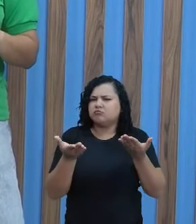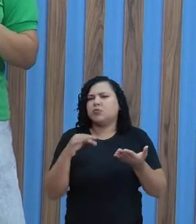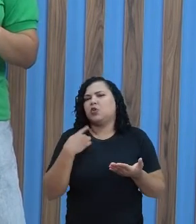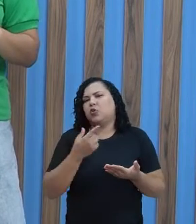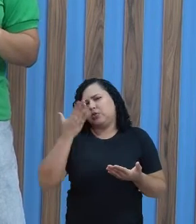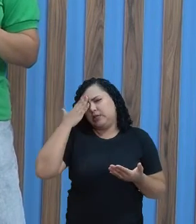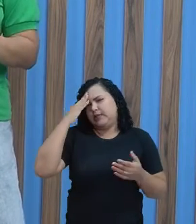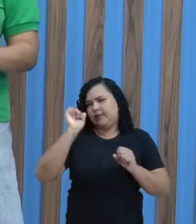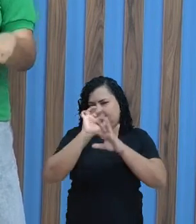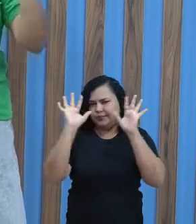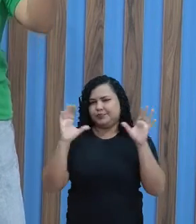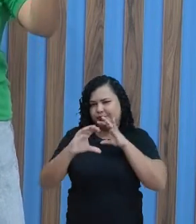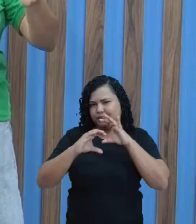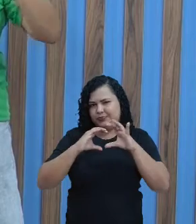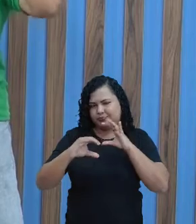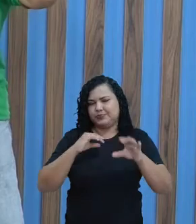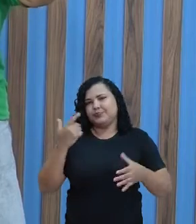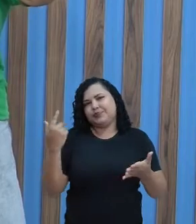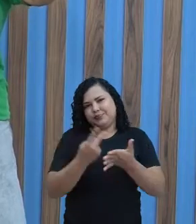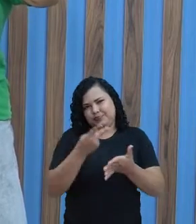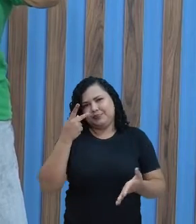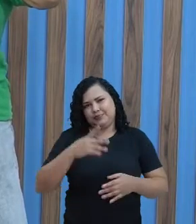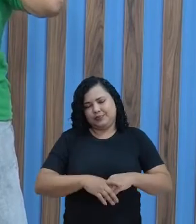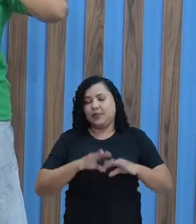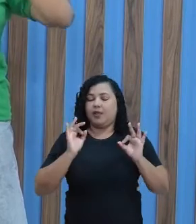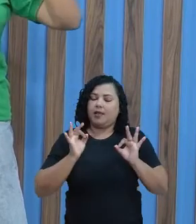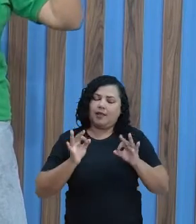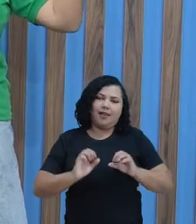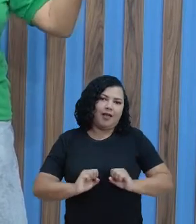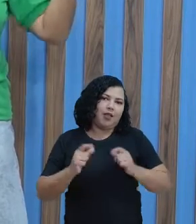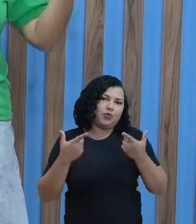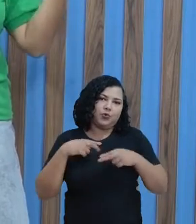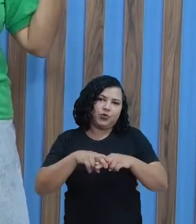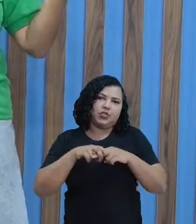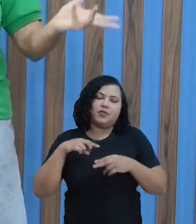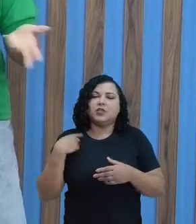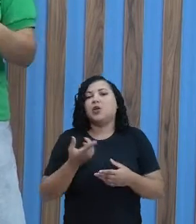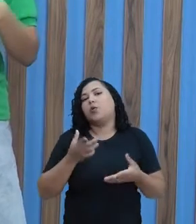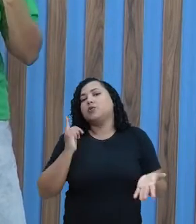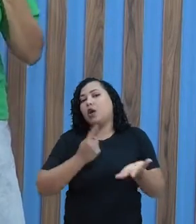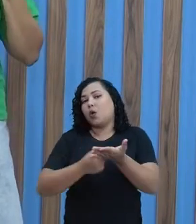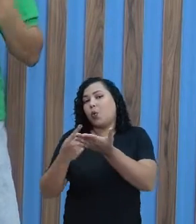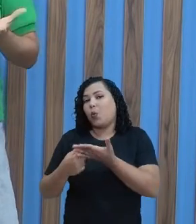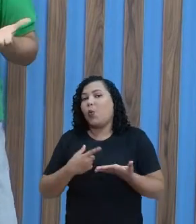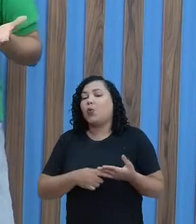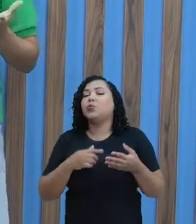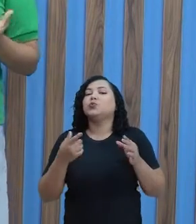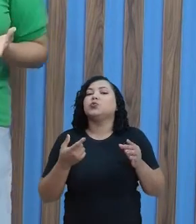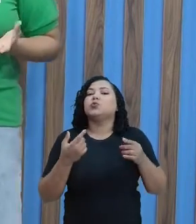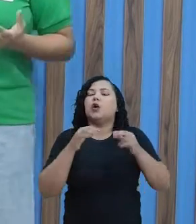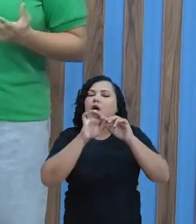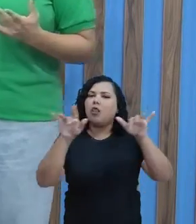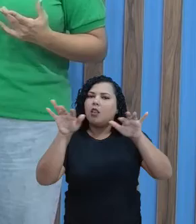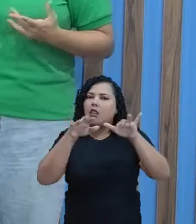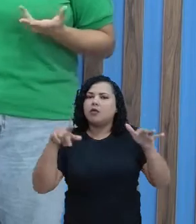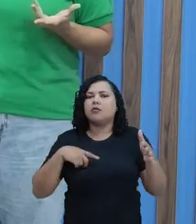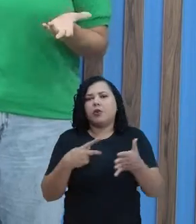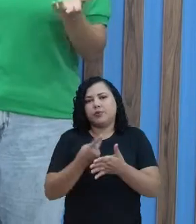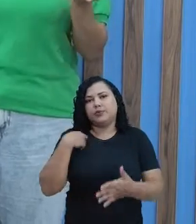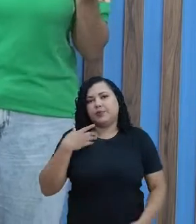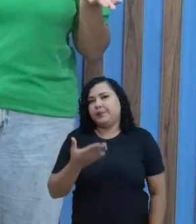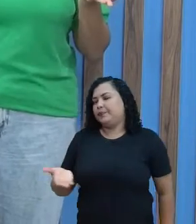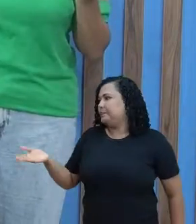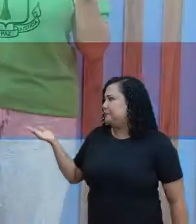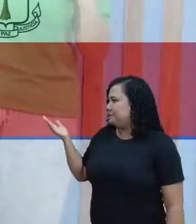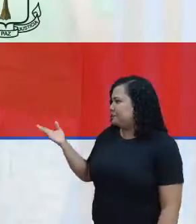consiga se comunicar. E é justamente um dos motivos pelos acordos ortográficos que aconteceram ao longo da história. E aí eu trouxe os